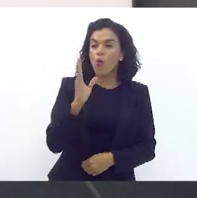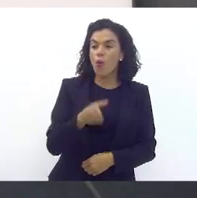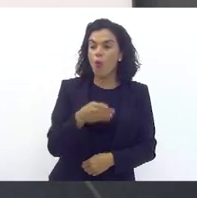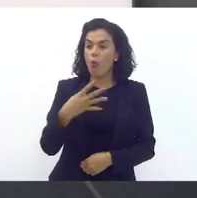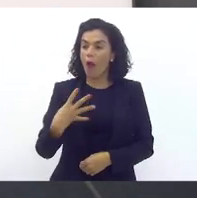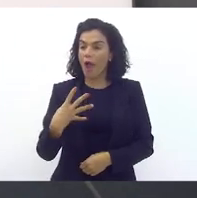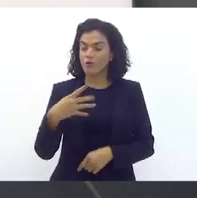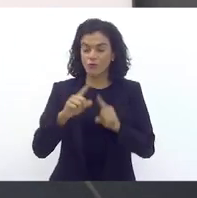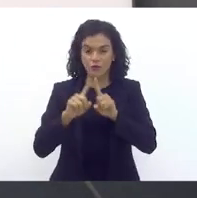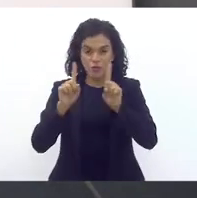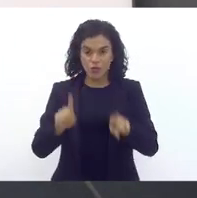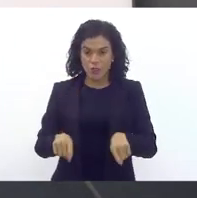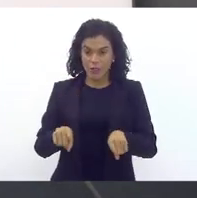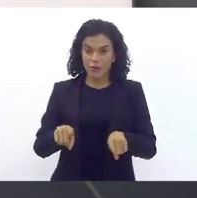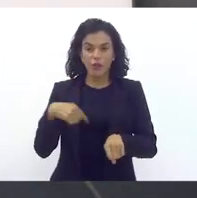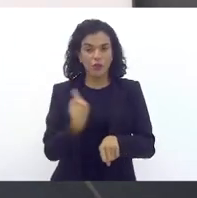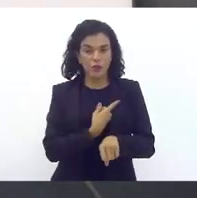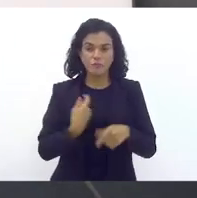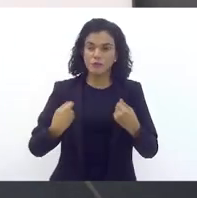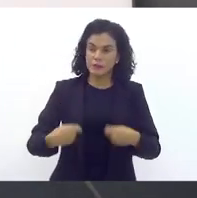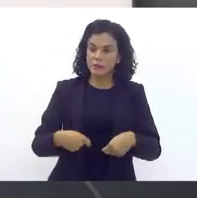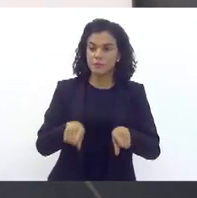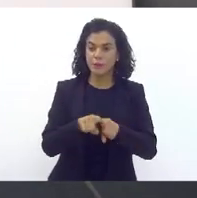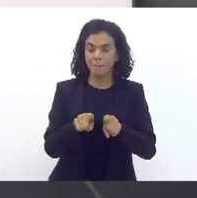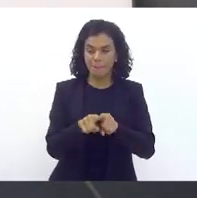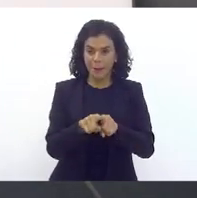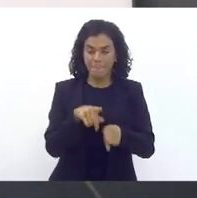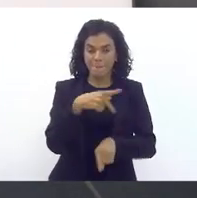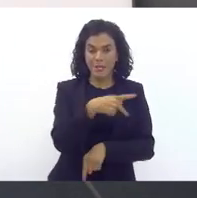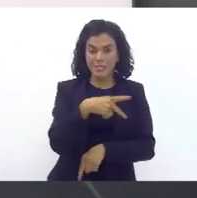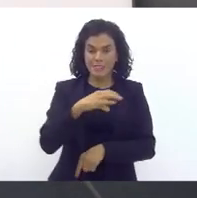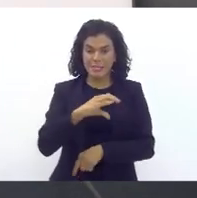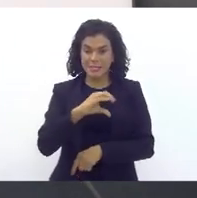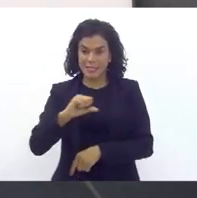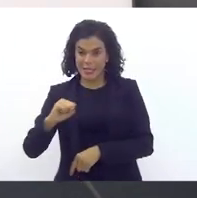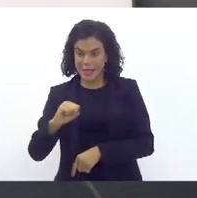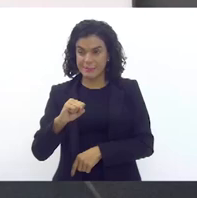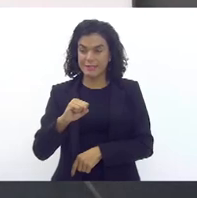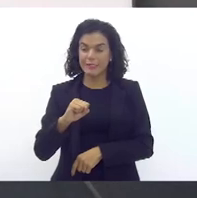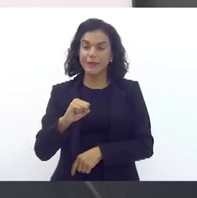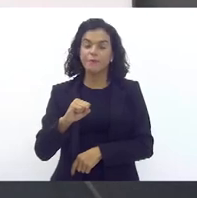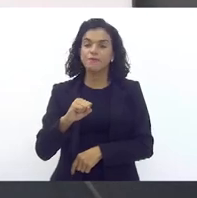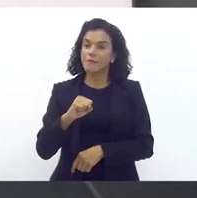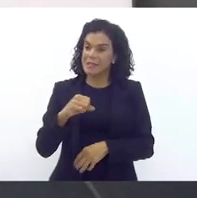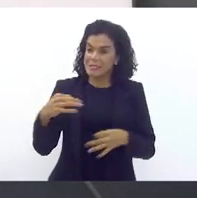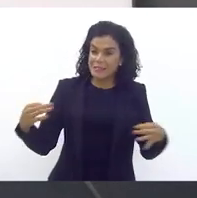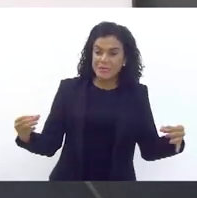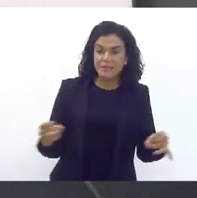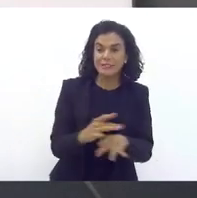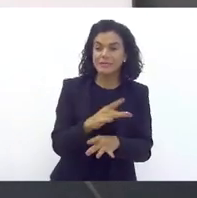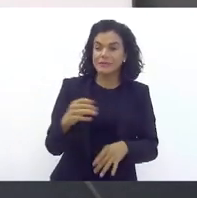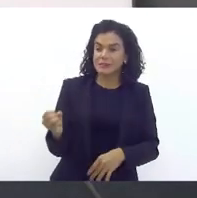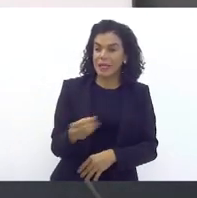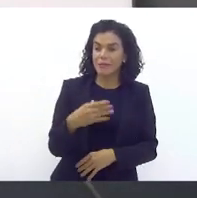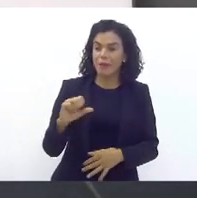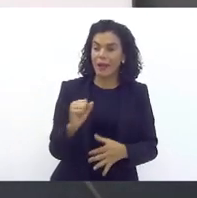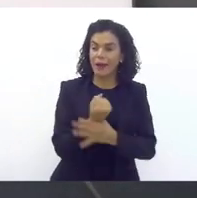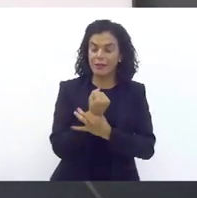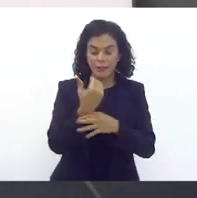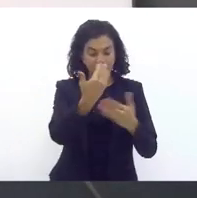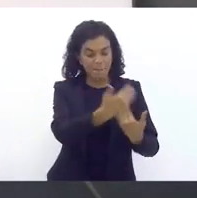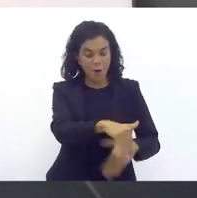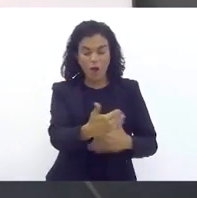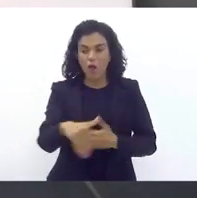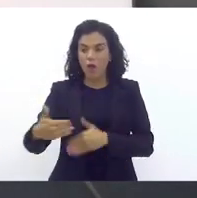funcionalismo. E nós precisamos ter esse PCCS totalmente efetivado para garantir um ambiente de concurso